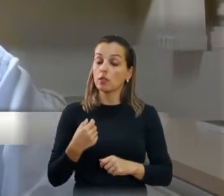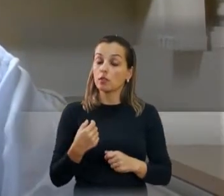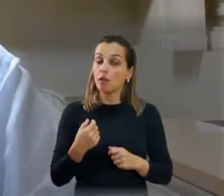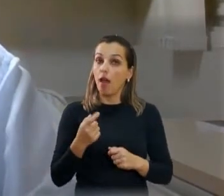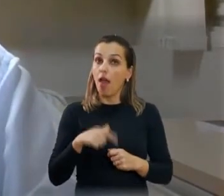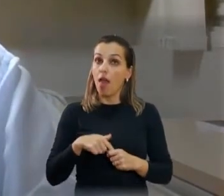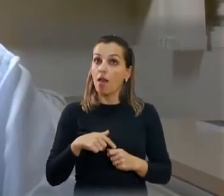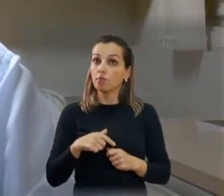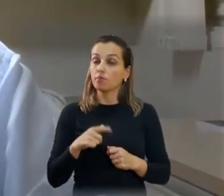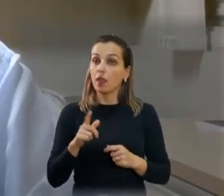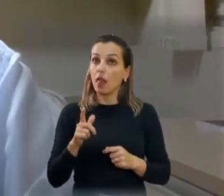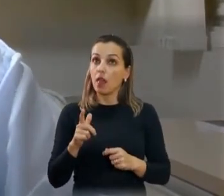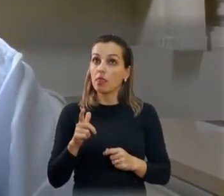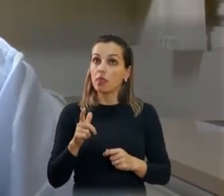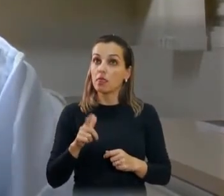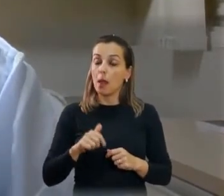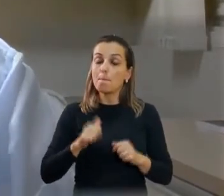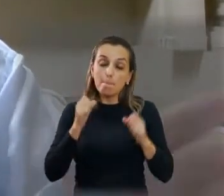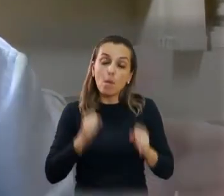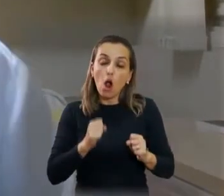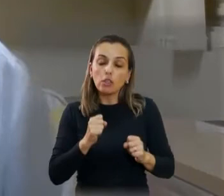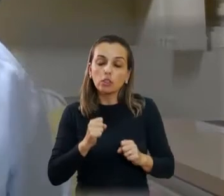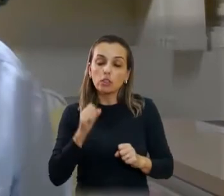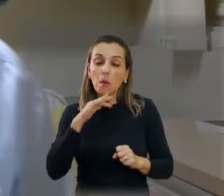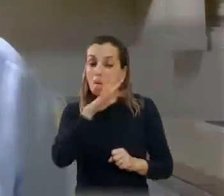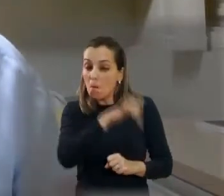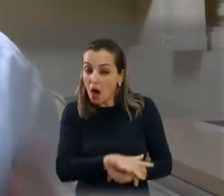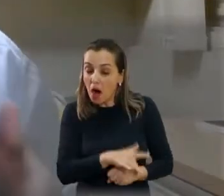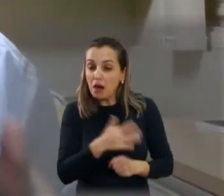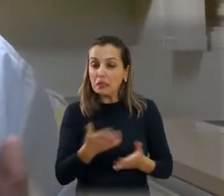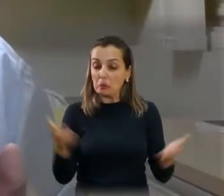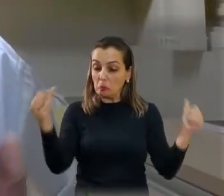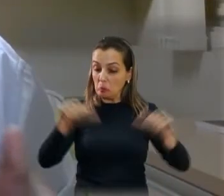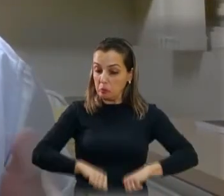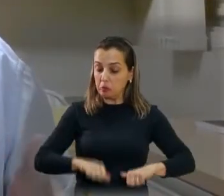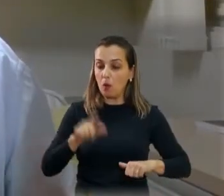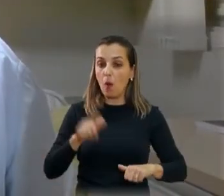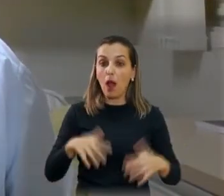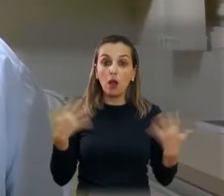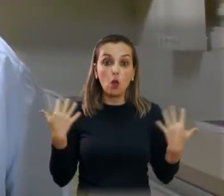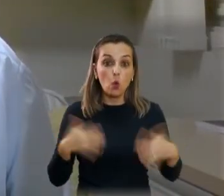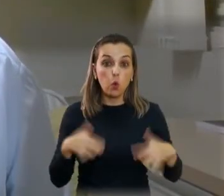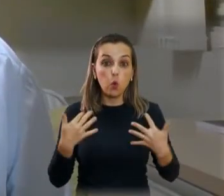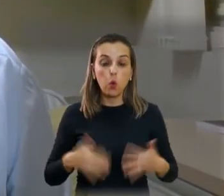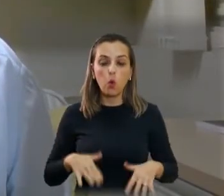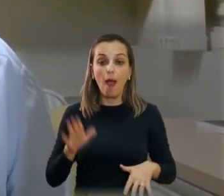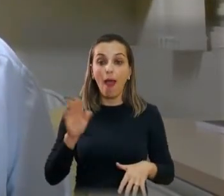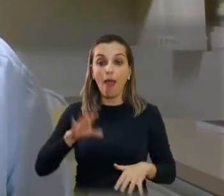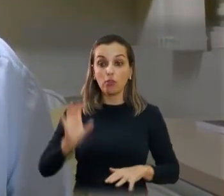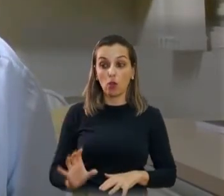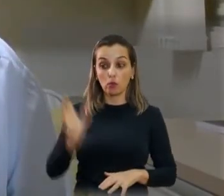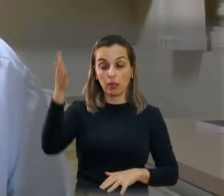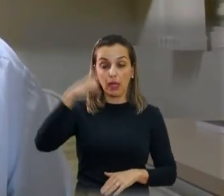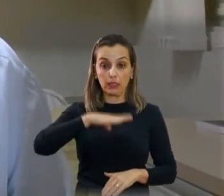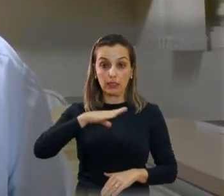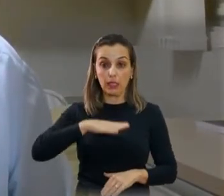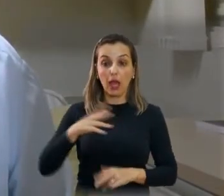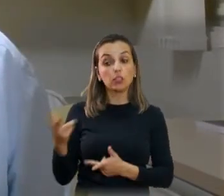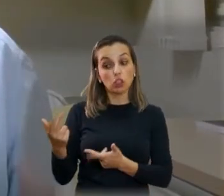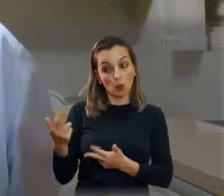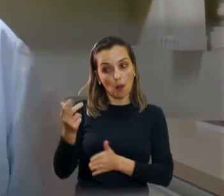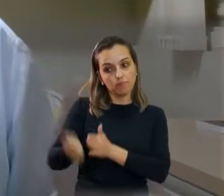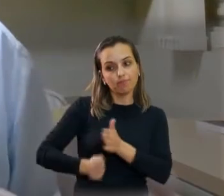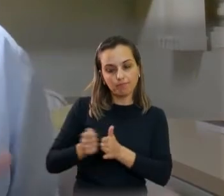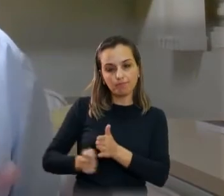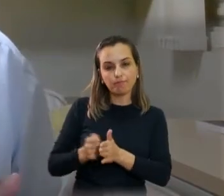situação pior. E mais, é assustador que tudo isso esteja acontecendo numa cidade como Araraquara, que